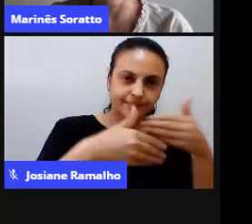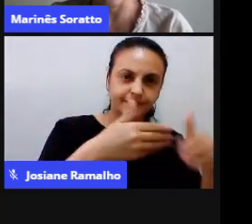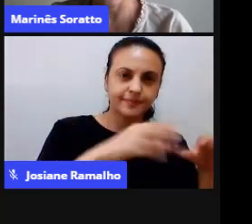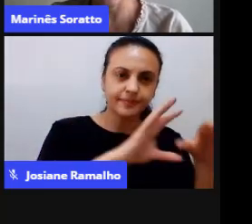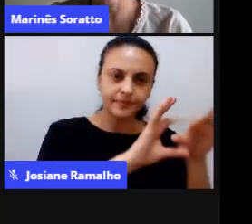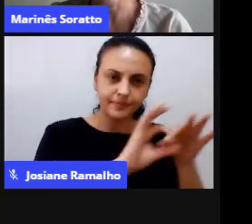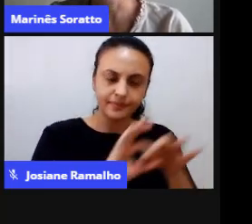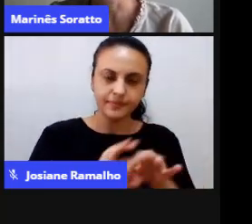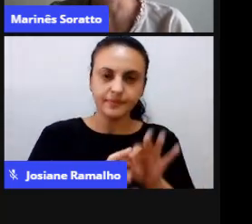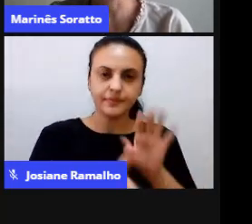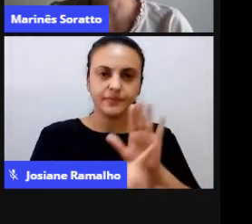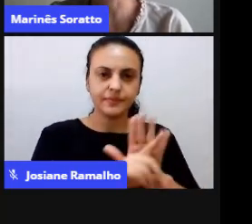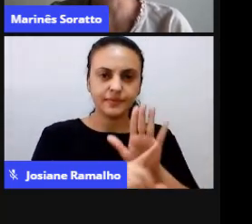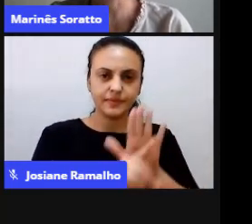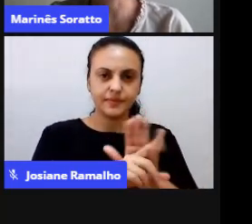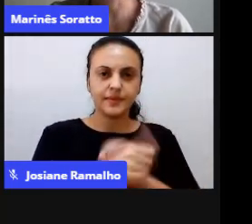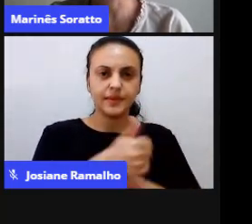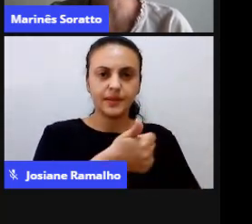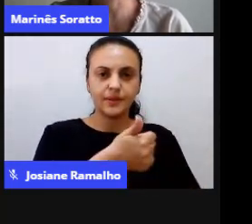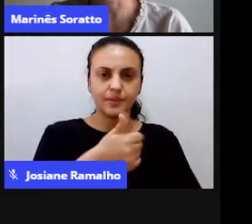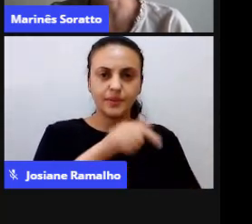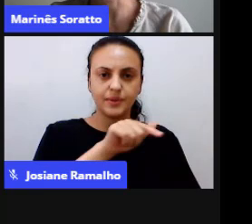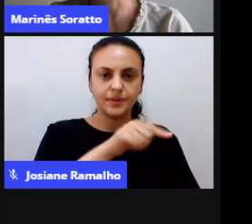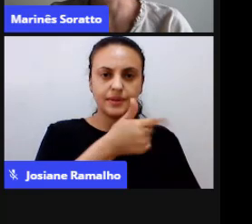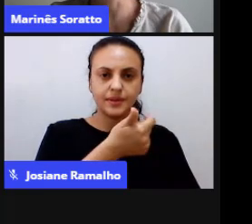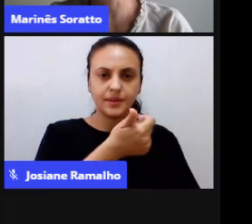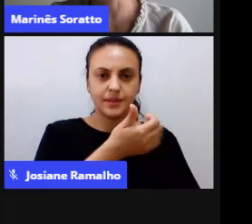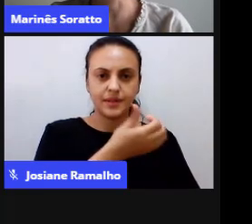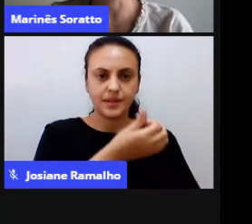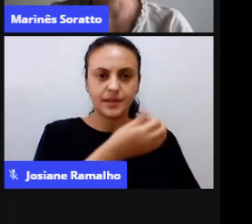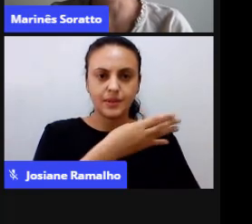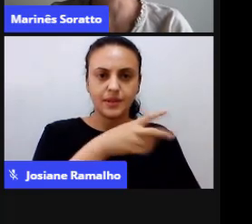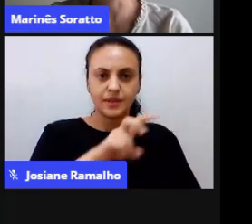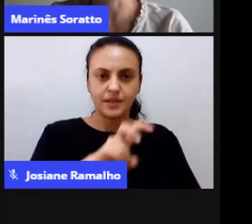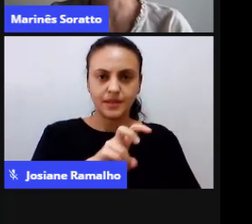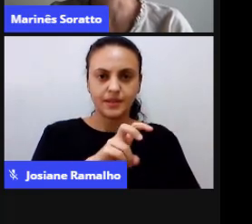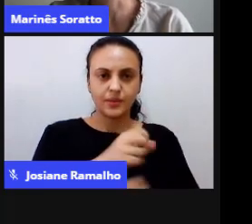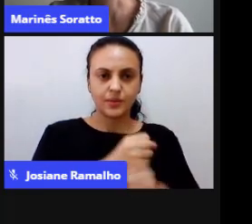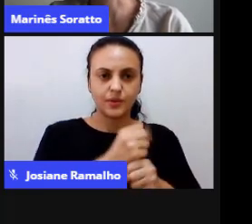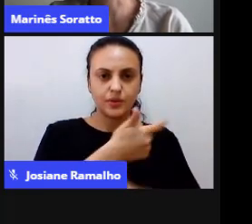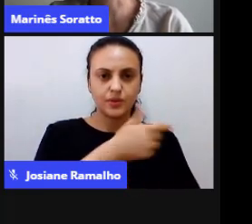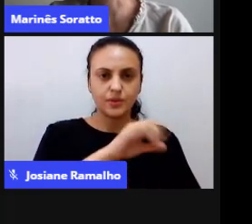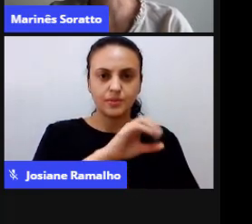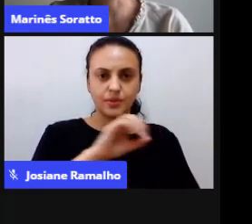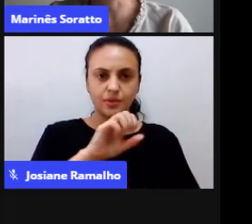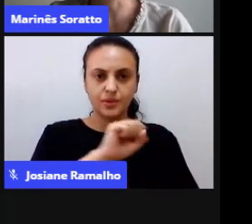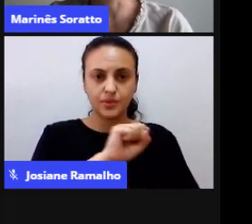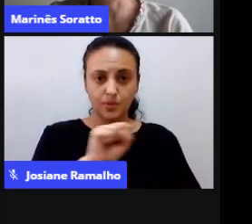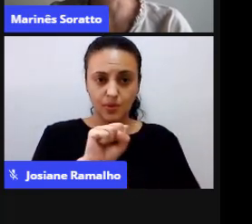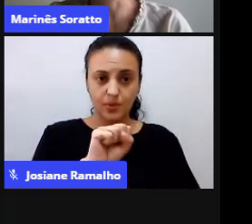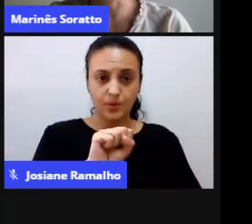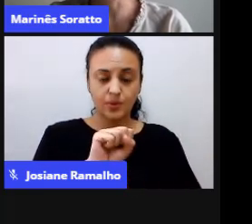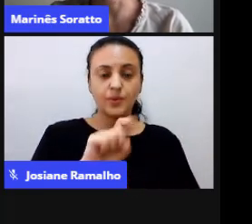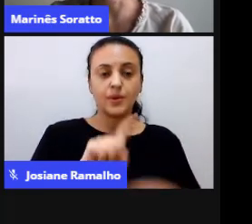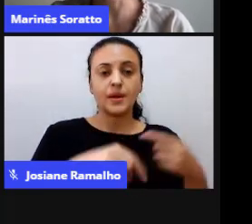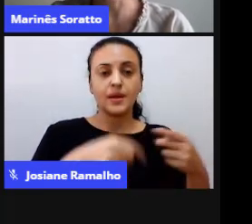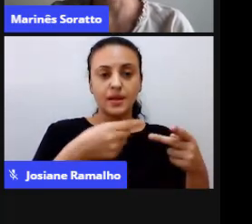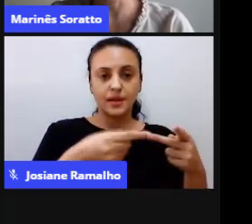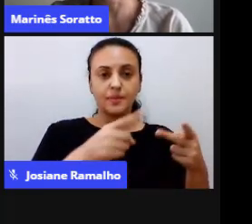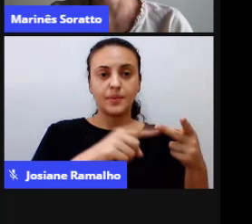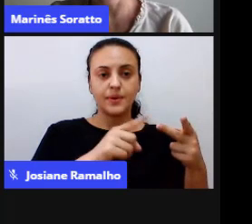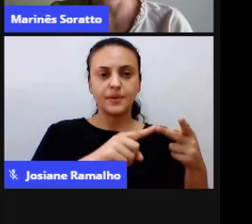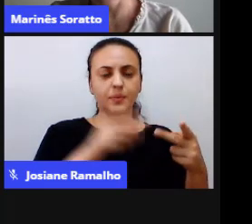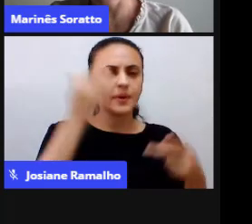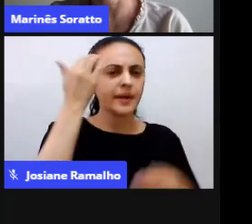de 2008 e os seus desdobramentos legais. E num segundo momento, nós buscamos compreender como ela